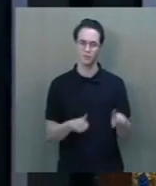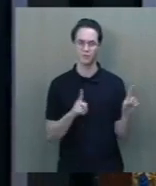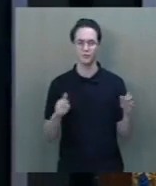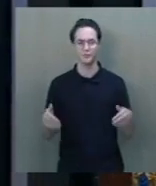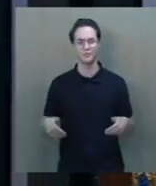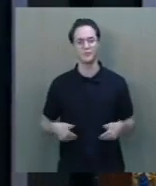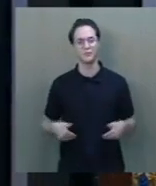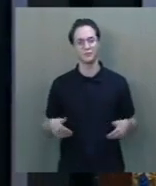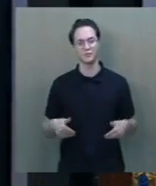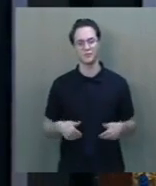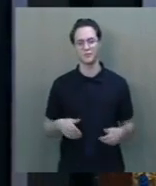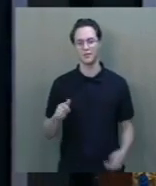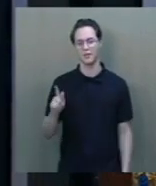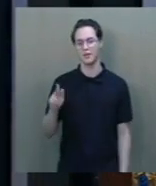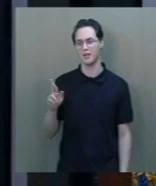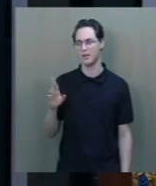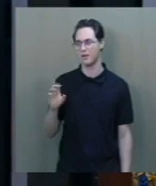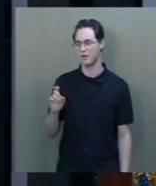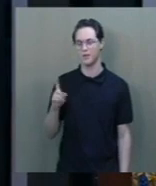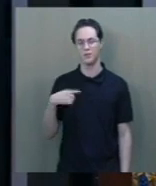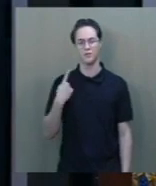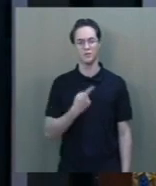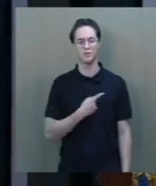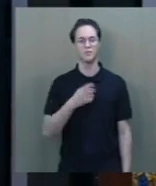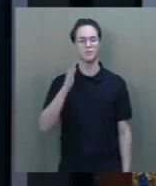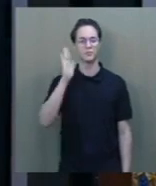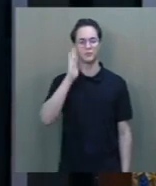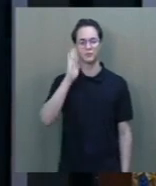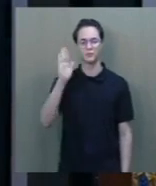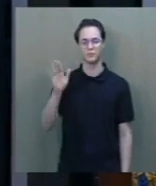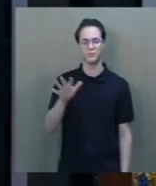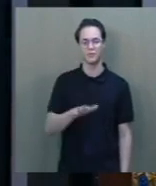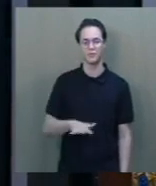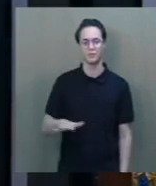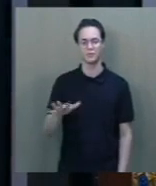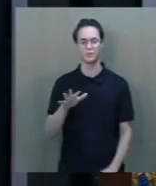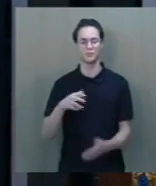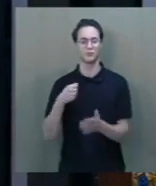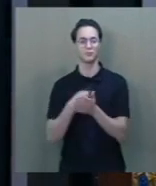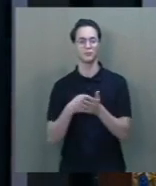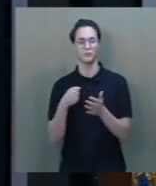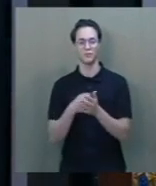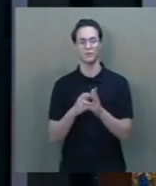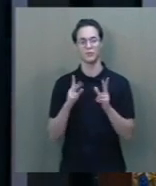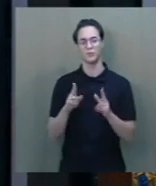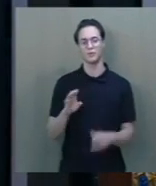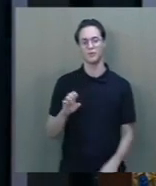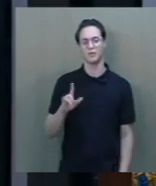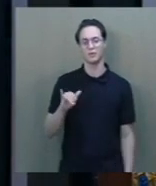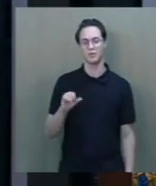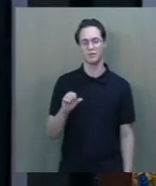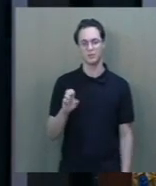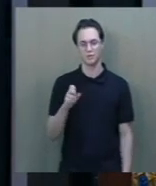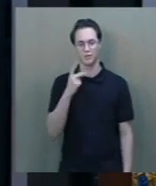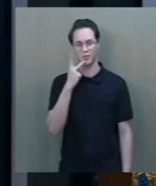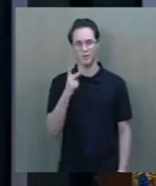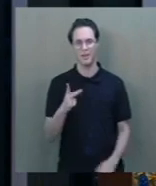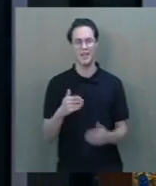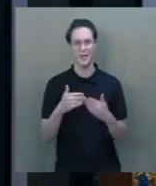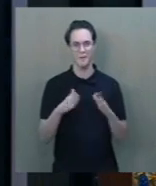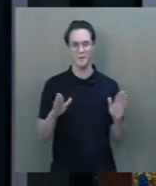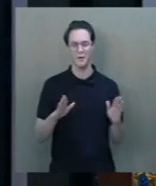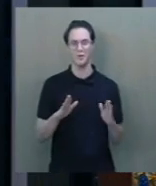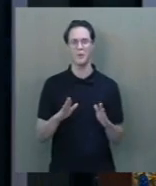agro é o nosso principal campo de batalha, como diz Eliseu Alves, um dos fundadores da Embrapa.